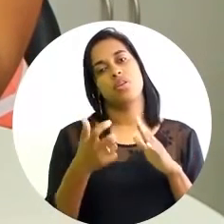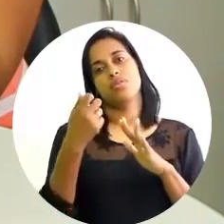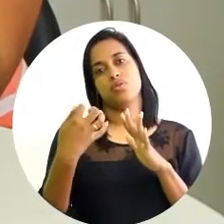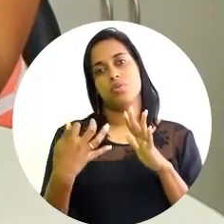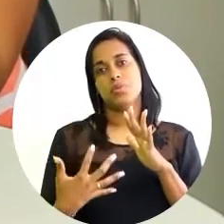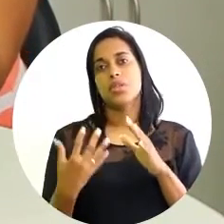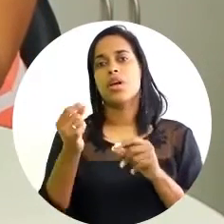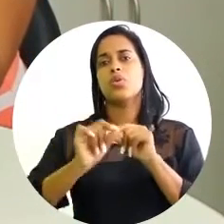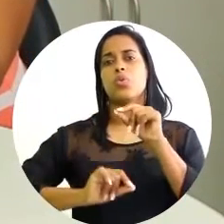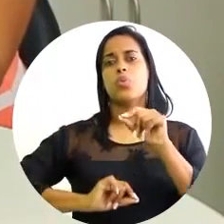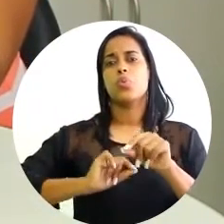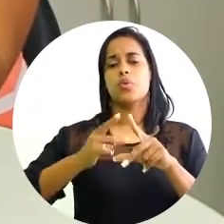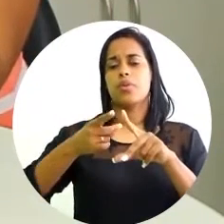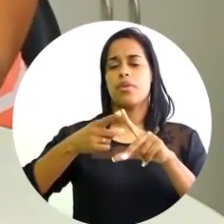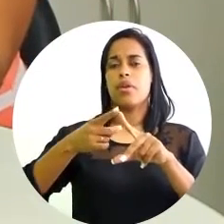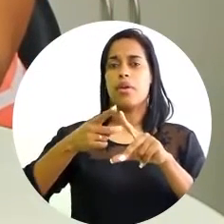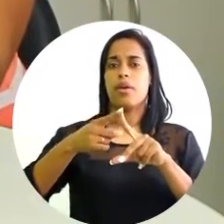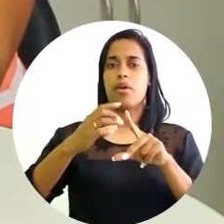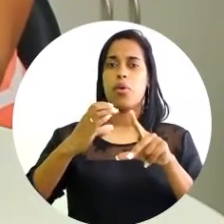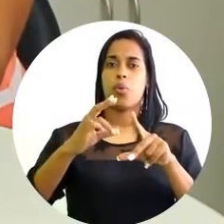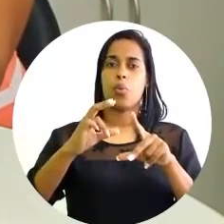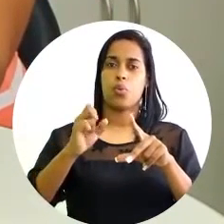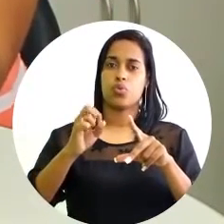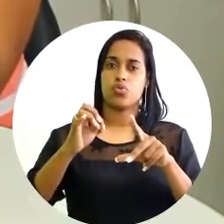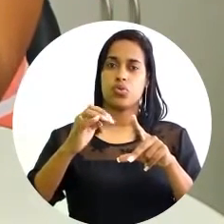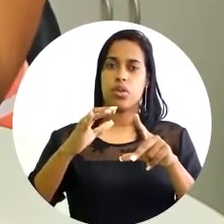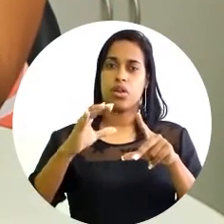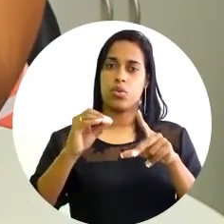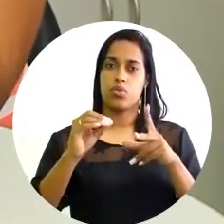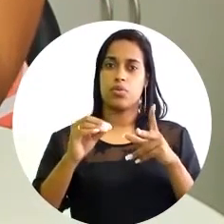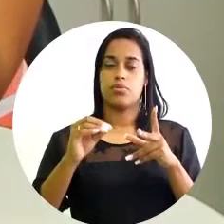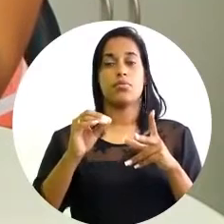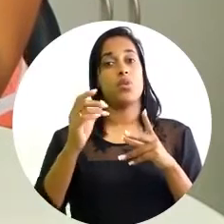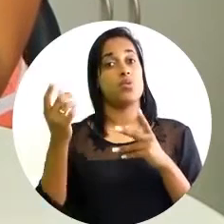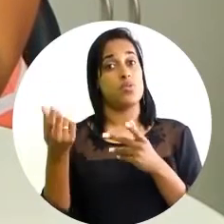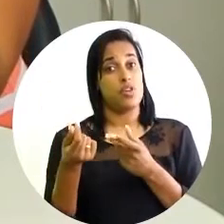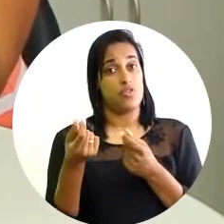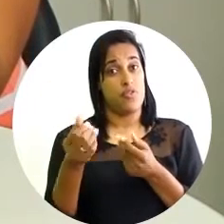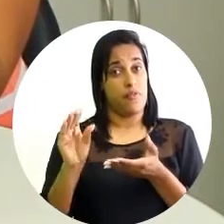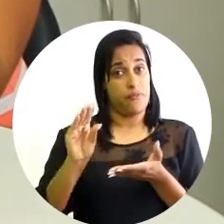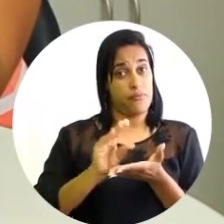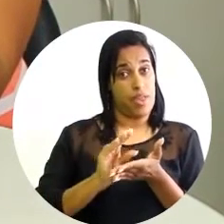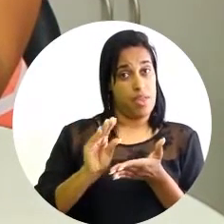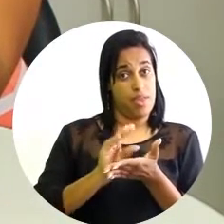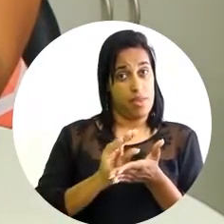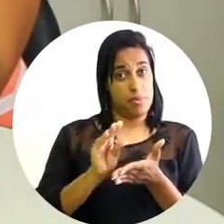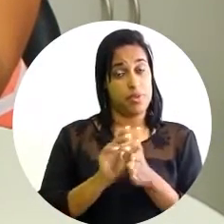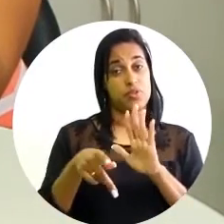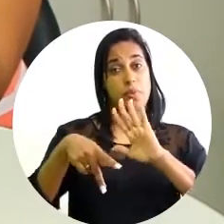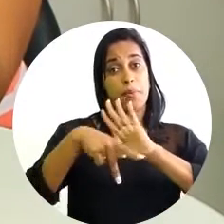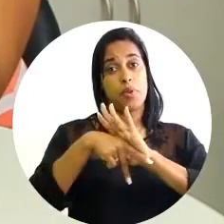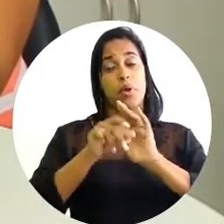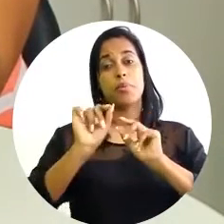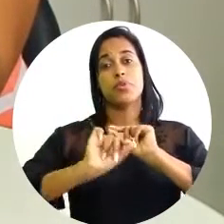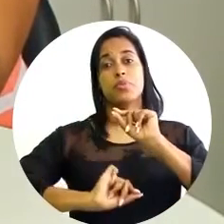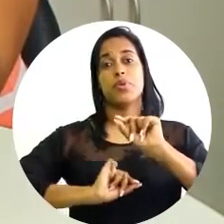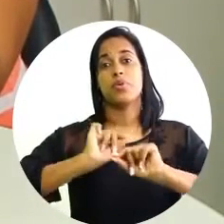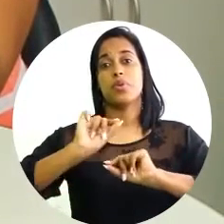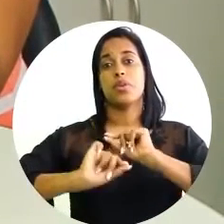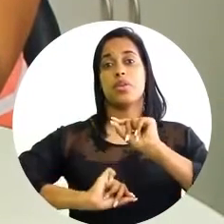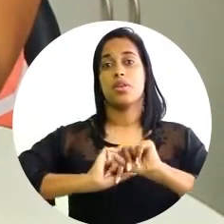como já tinha falado, o que seria essa despesa de custeios? São os recursos que são empregados